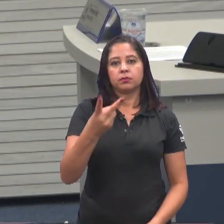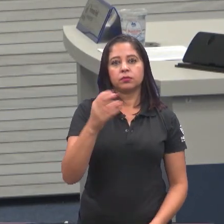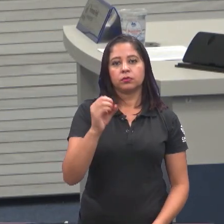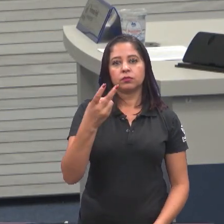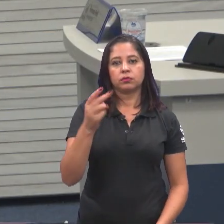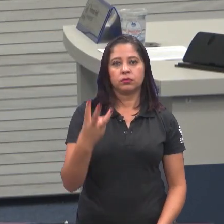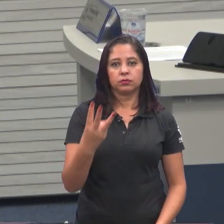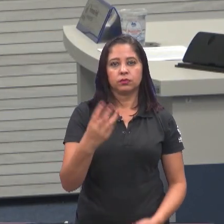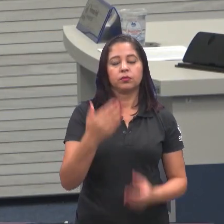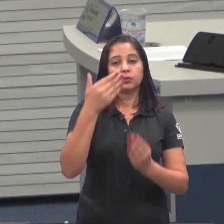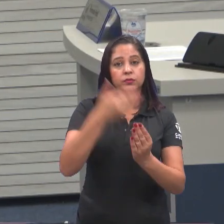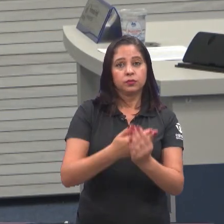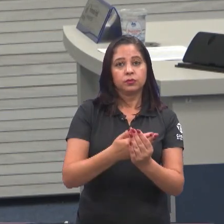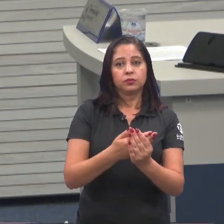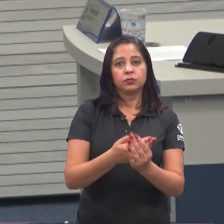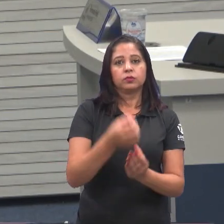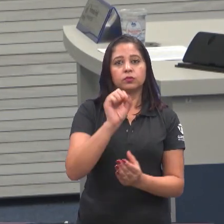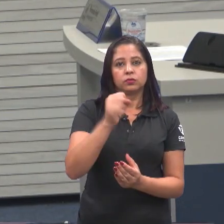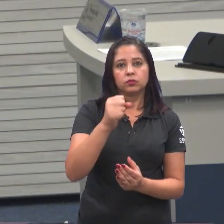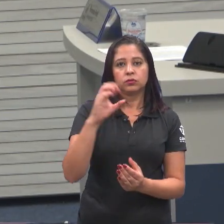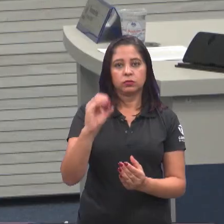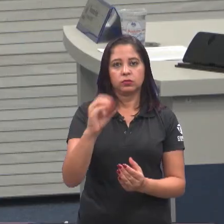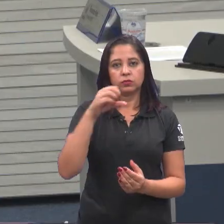393/2023, processo número